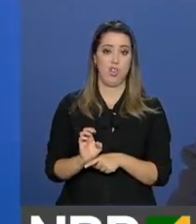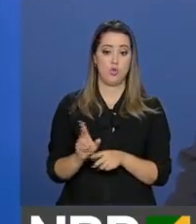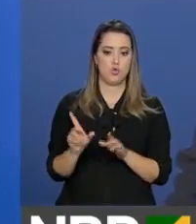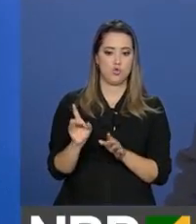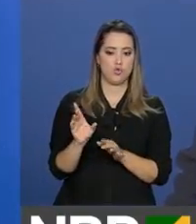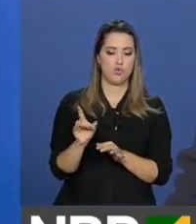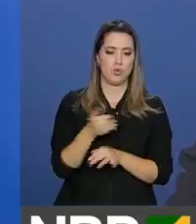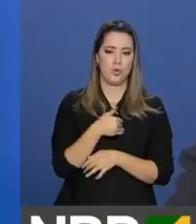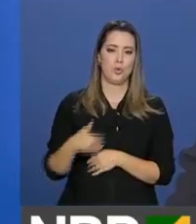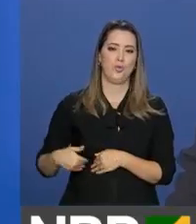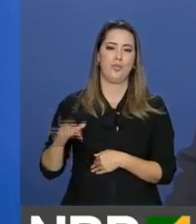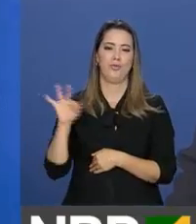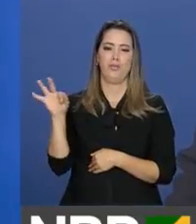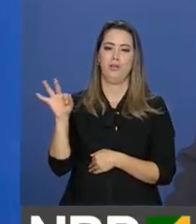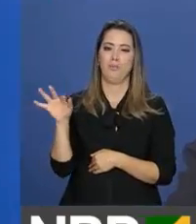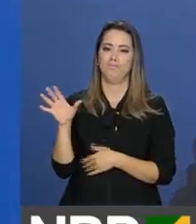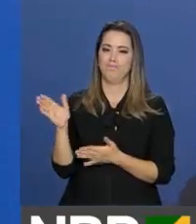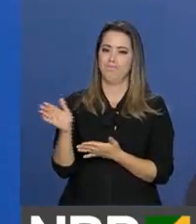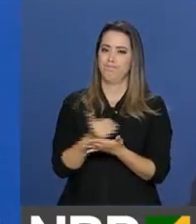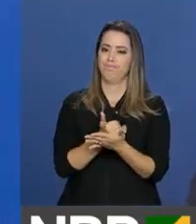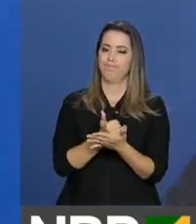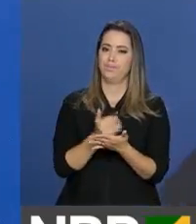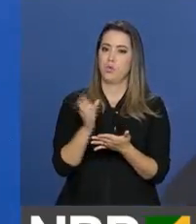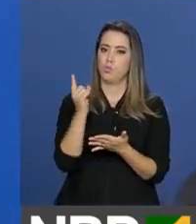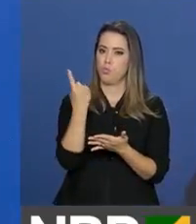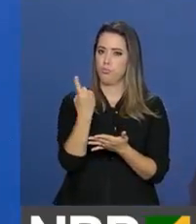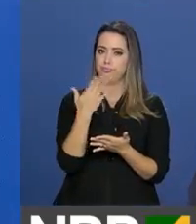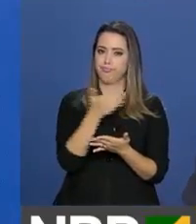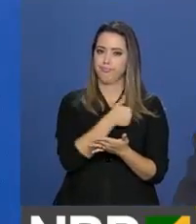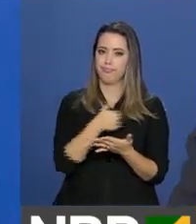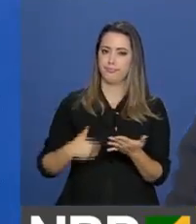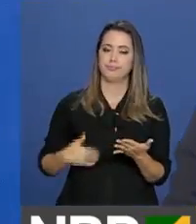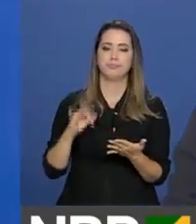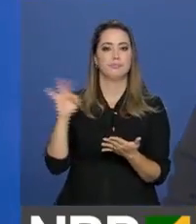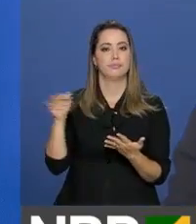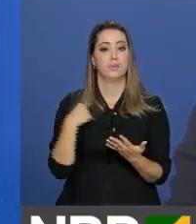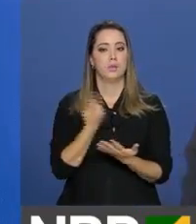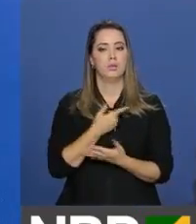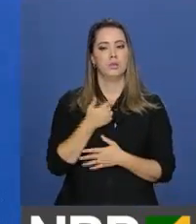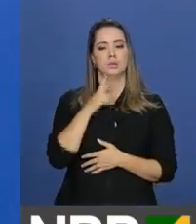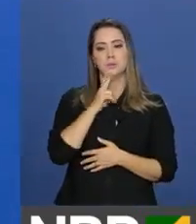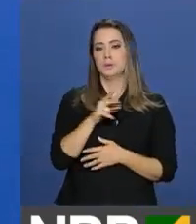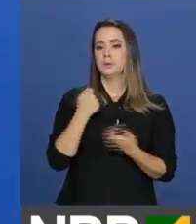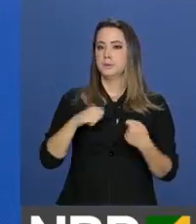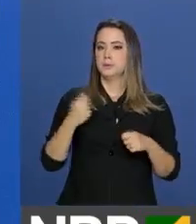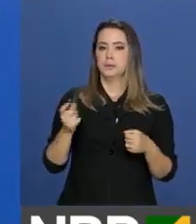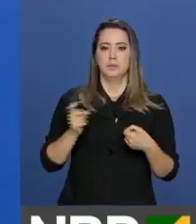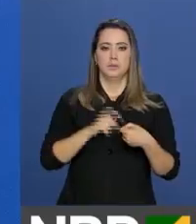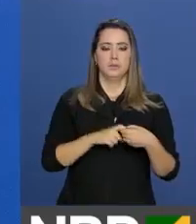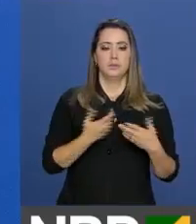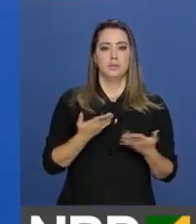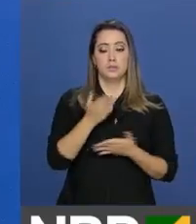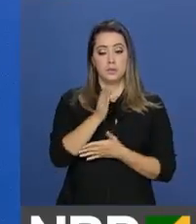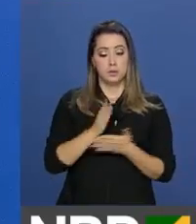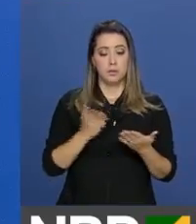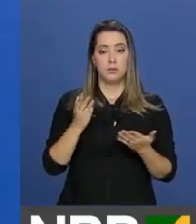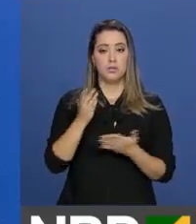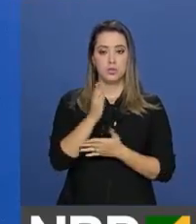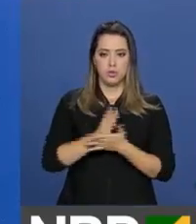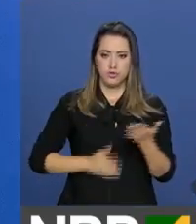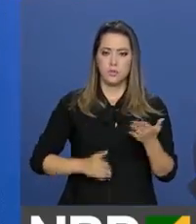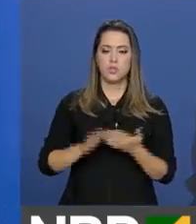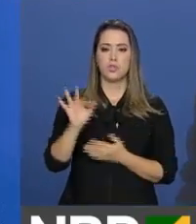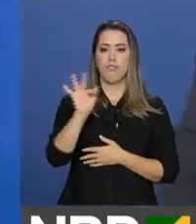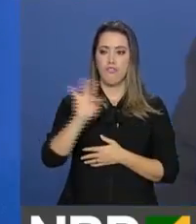da verdadeira federação. Ora bem, logo no começo da nossa gestão, nós temos que recuperar o Pacto Federativo. E o